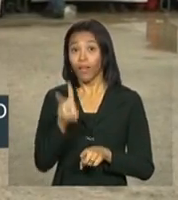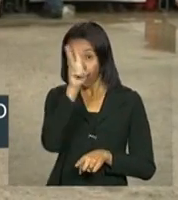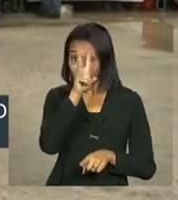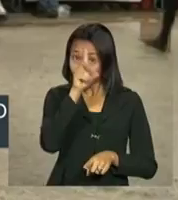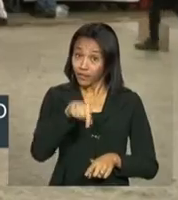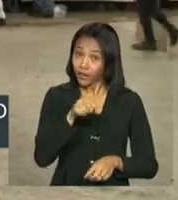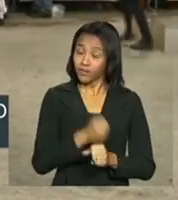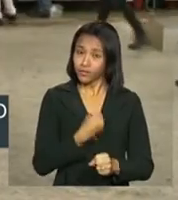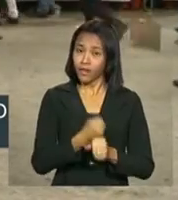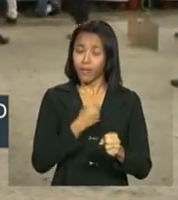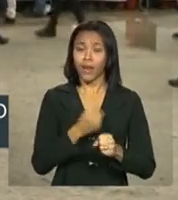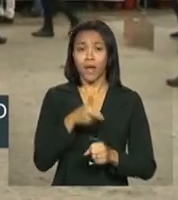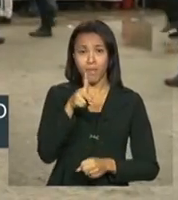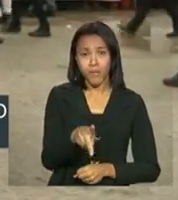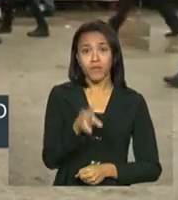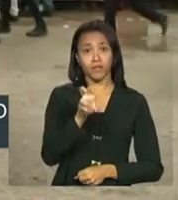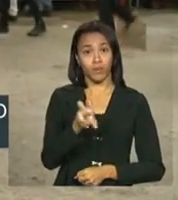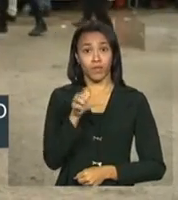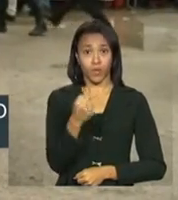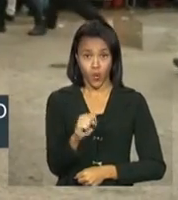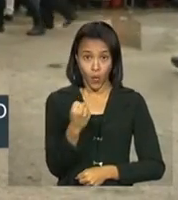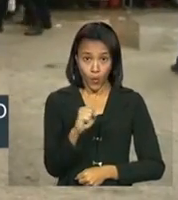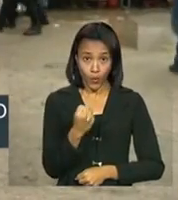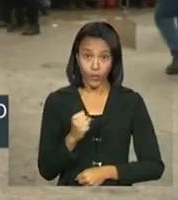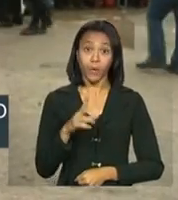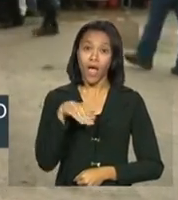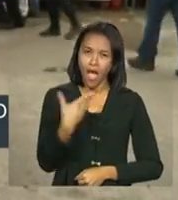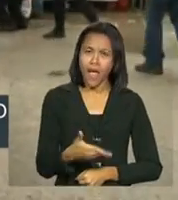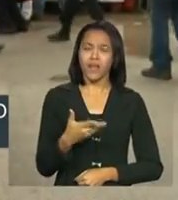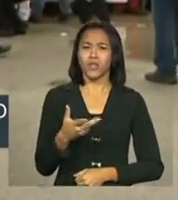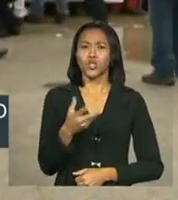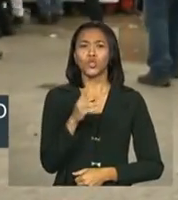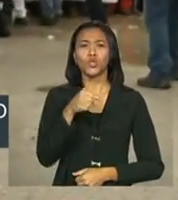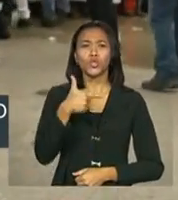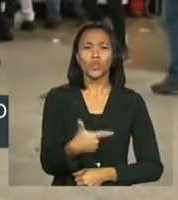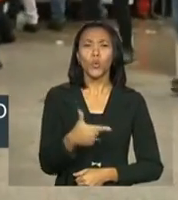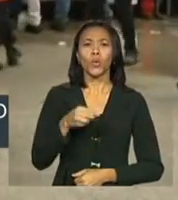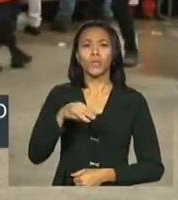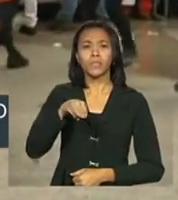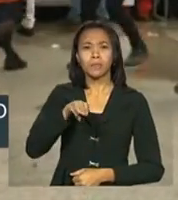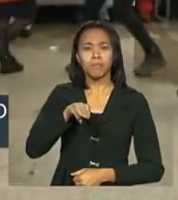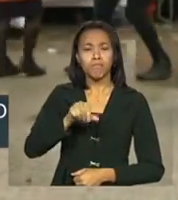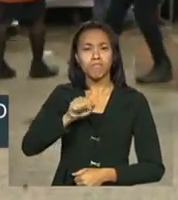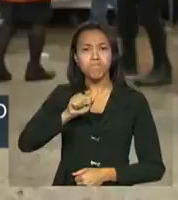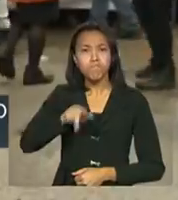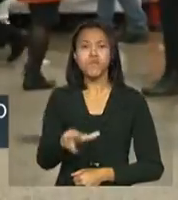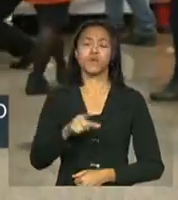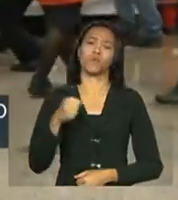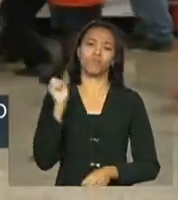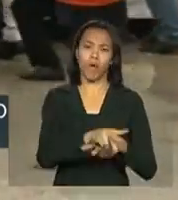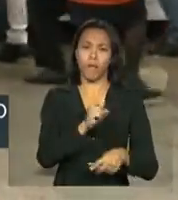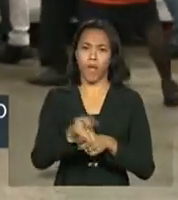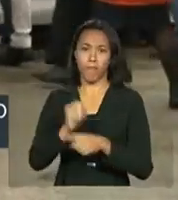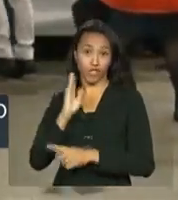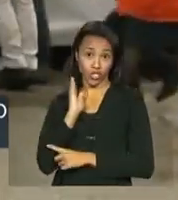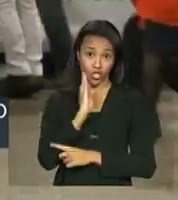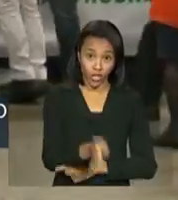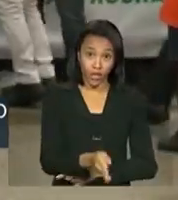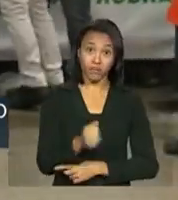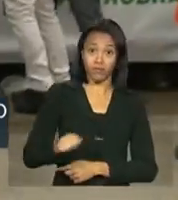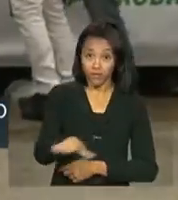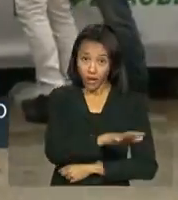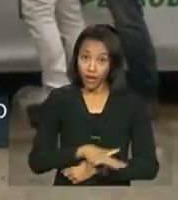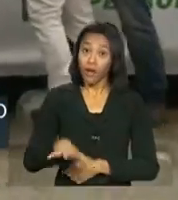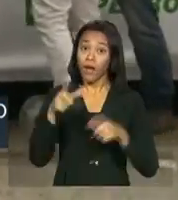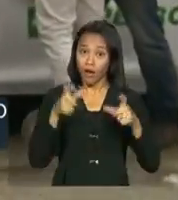as obras da P58 geram cerca de 2 mil empregos diretos na região